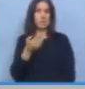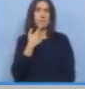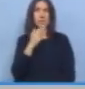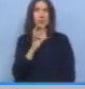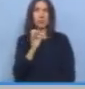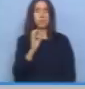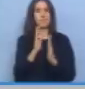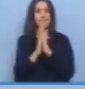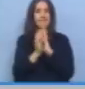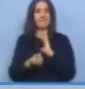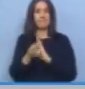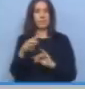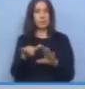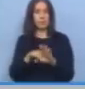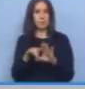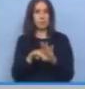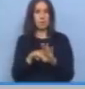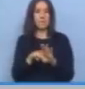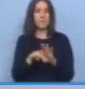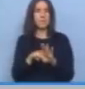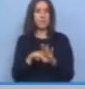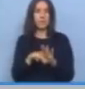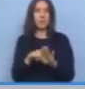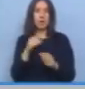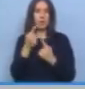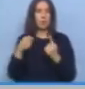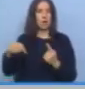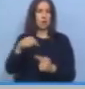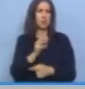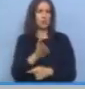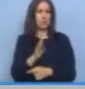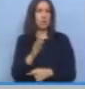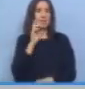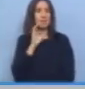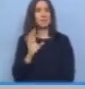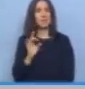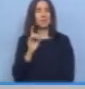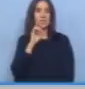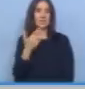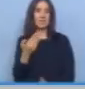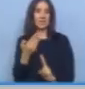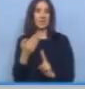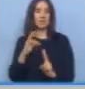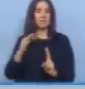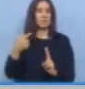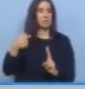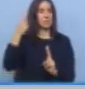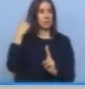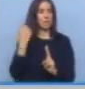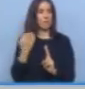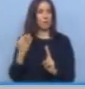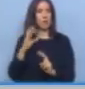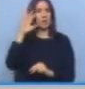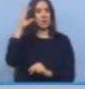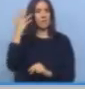18 dioceses a participar. Algumas já fizeram dia 16 e dia 17, portanto, no fim de semana passado fizeram os